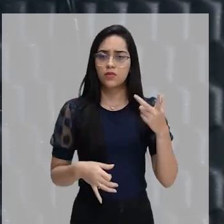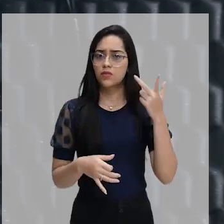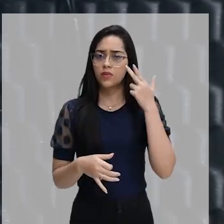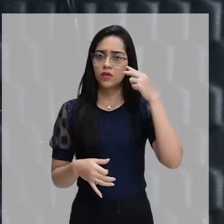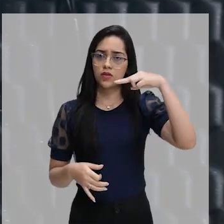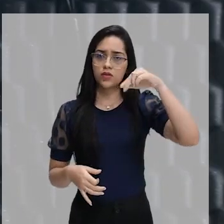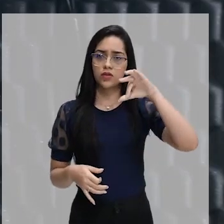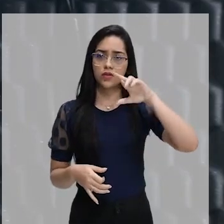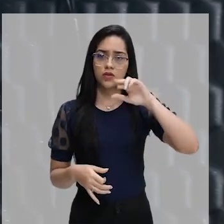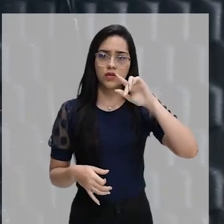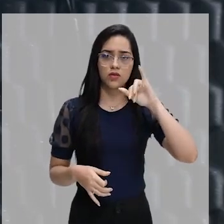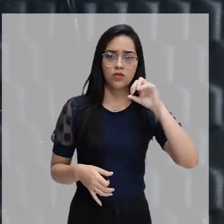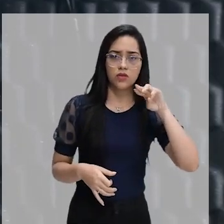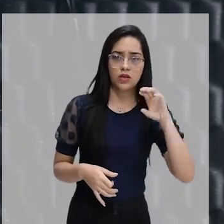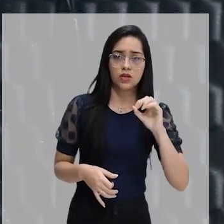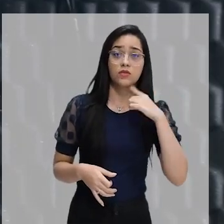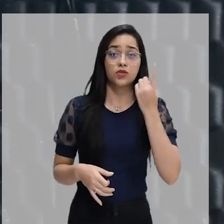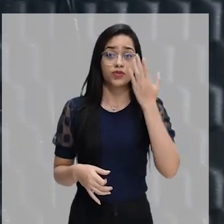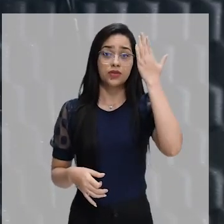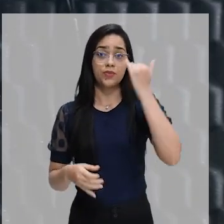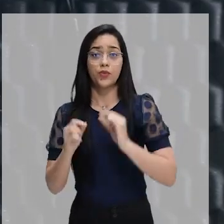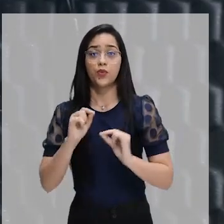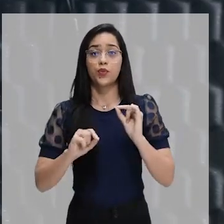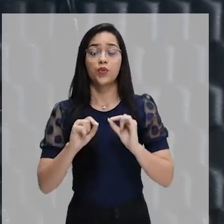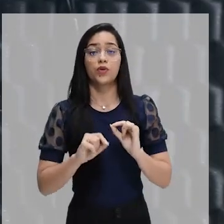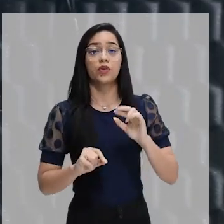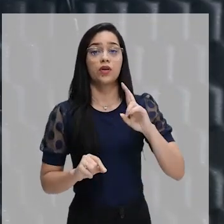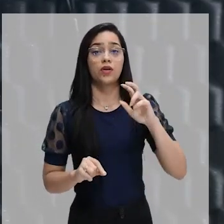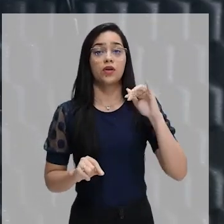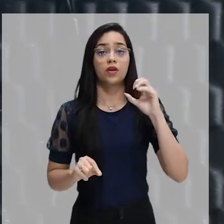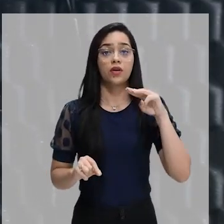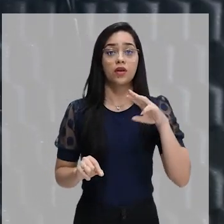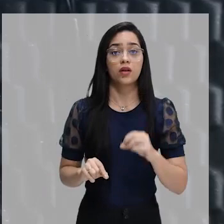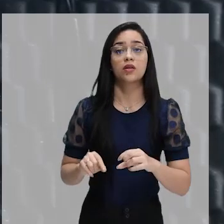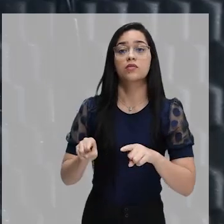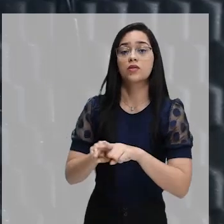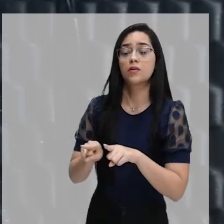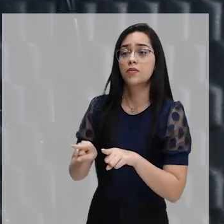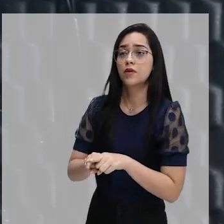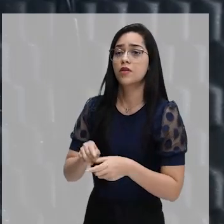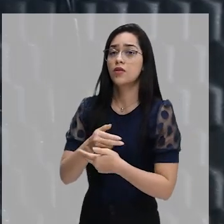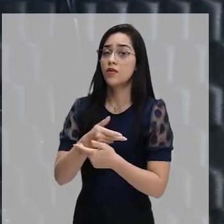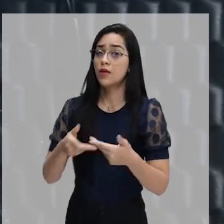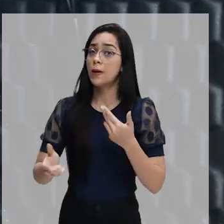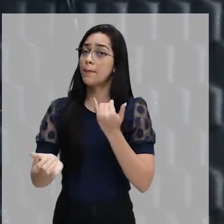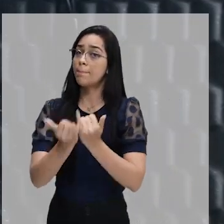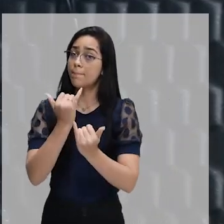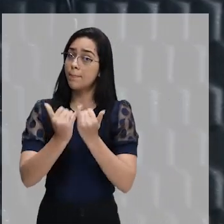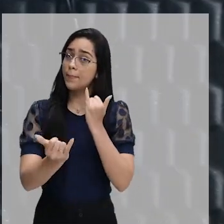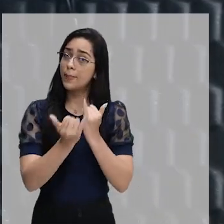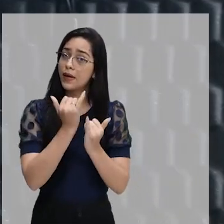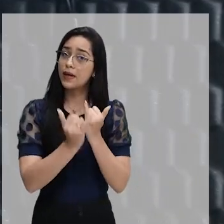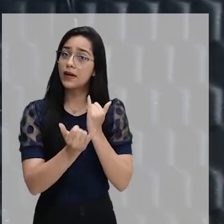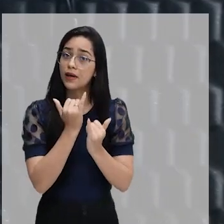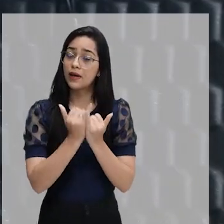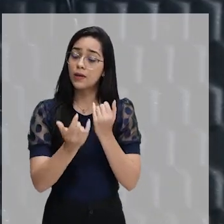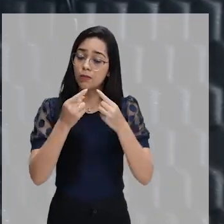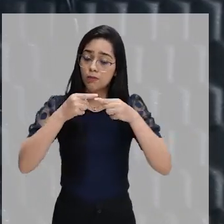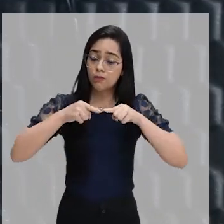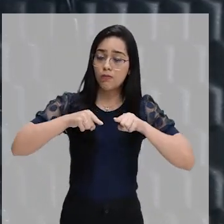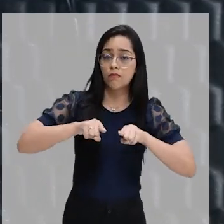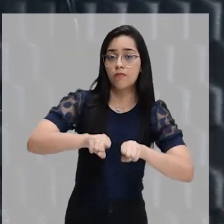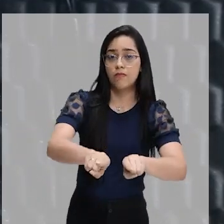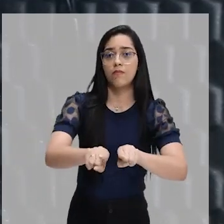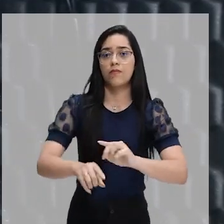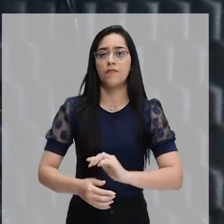naturalismo, mas nós já sabemos que realismo, naturalismo são praticamente